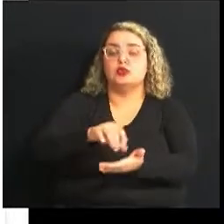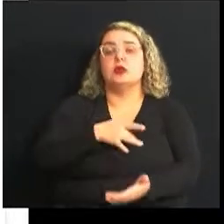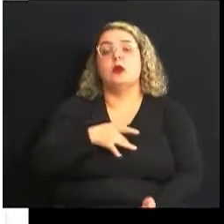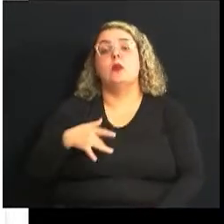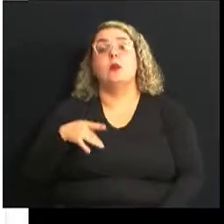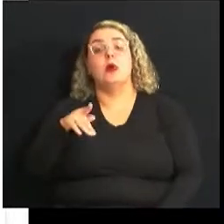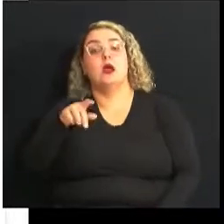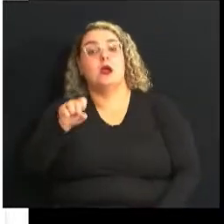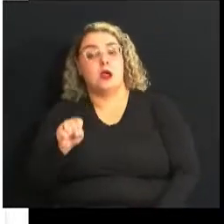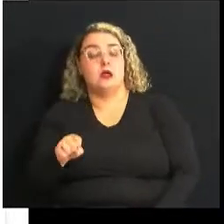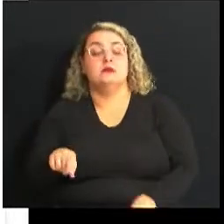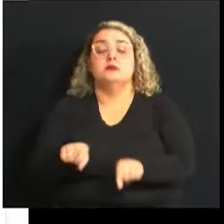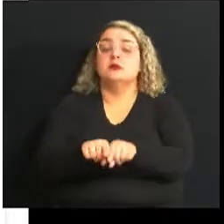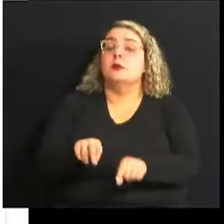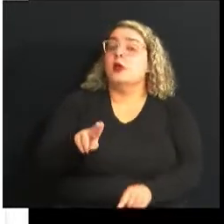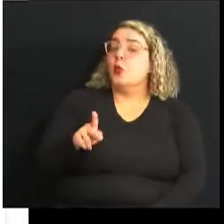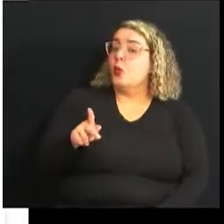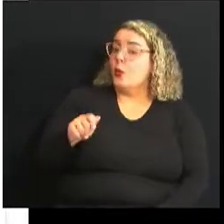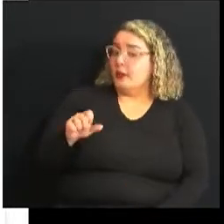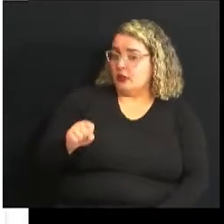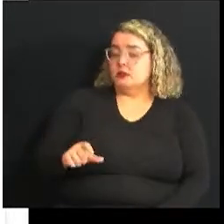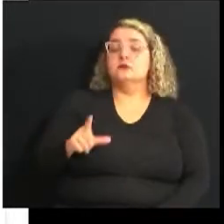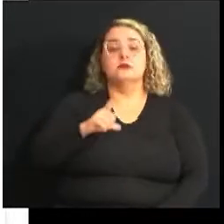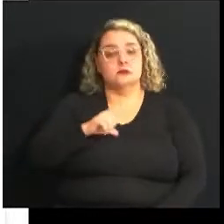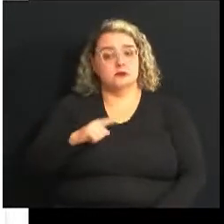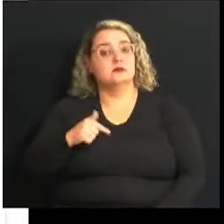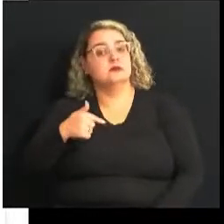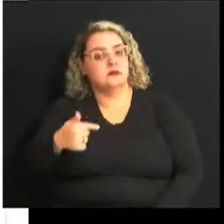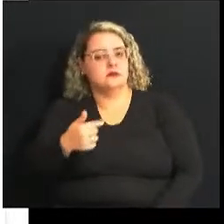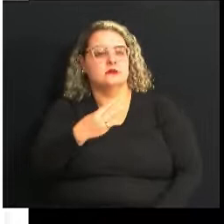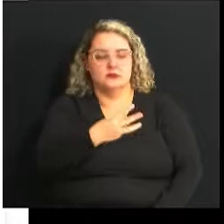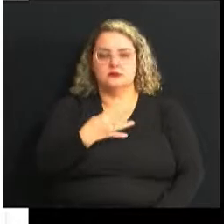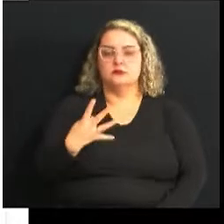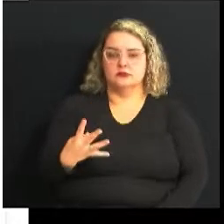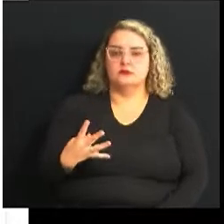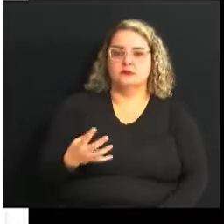e as UPAs. Nós tivemos na semana 34,